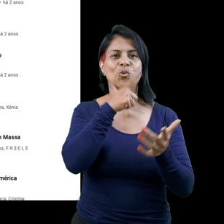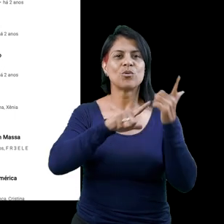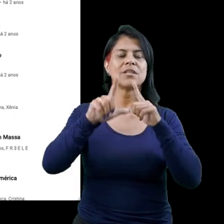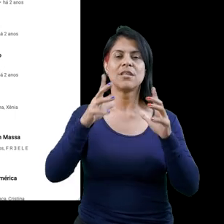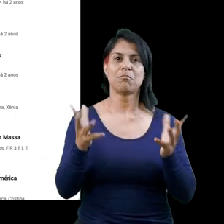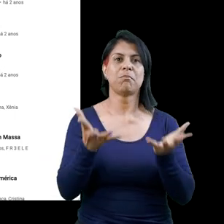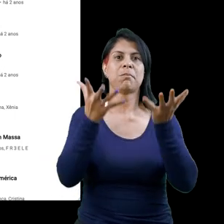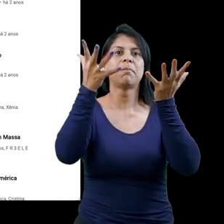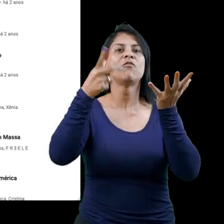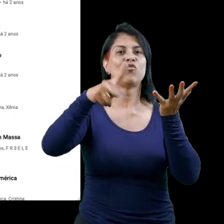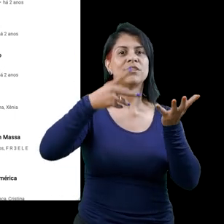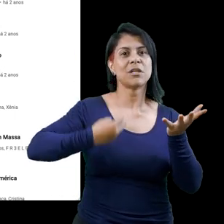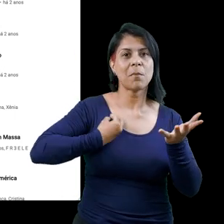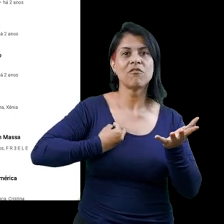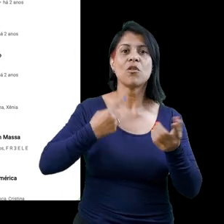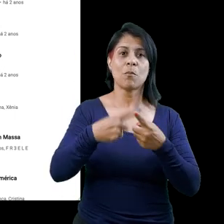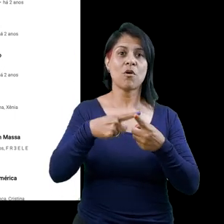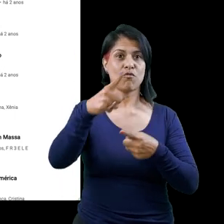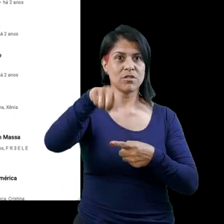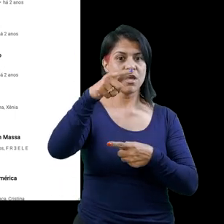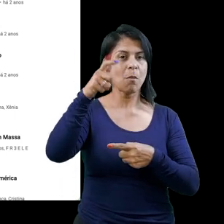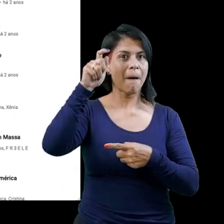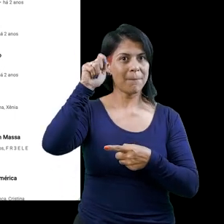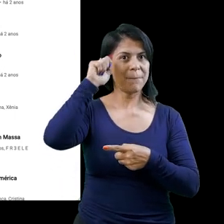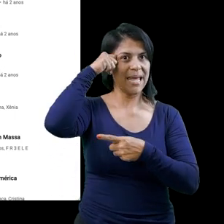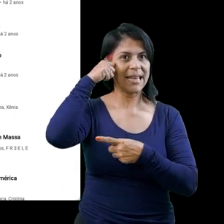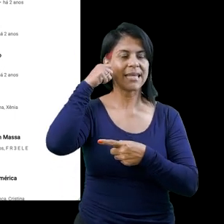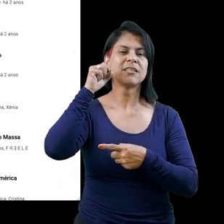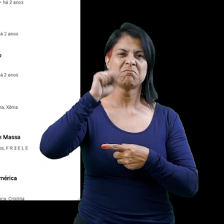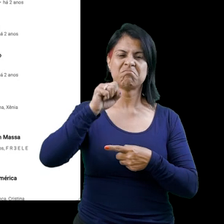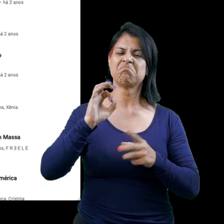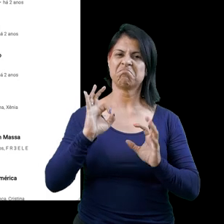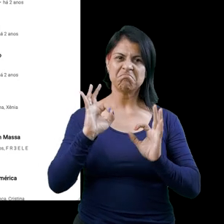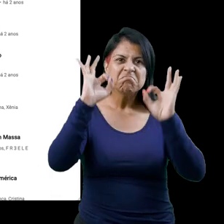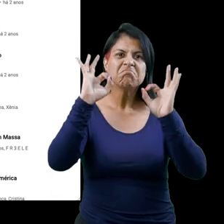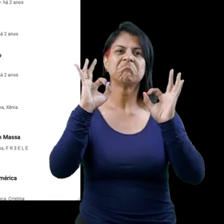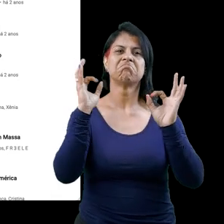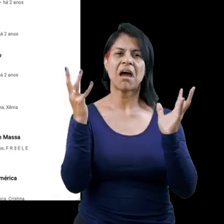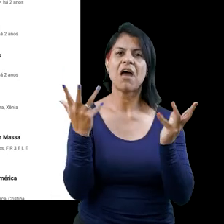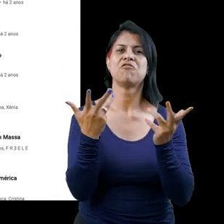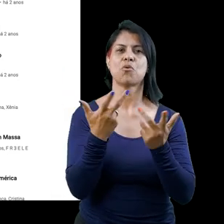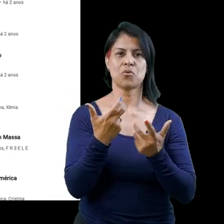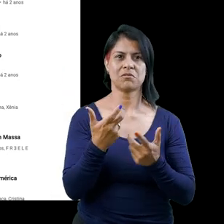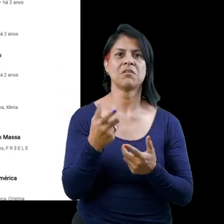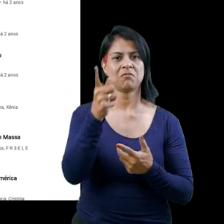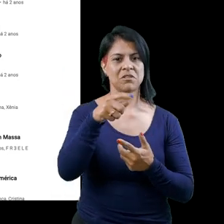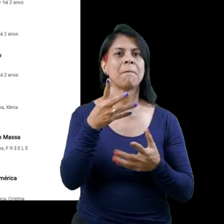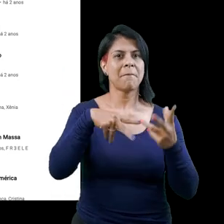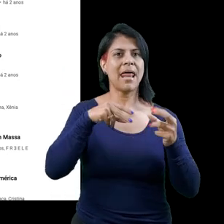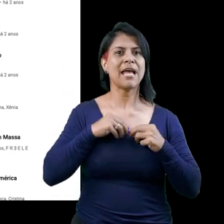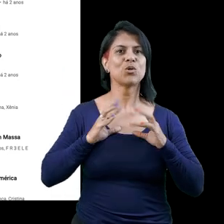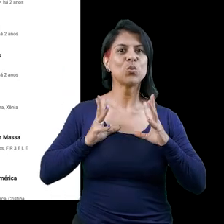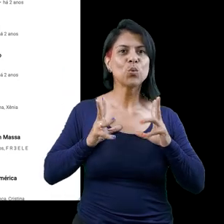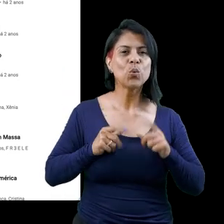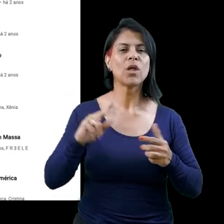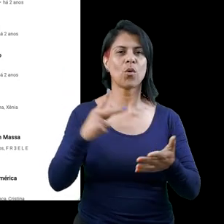assim, cada vez mais, porque você é uma preta, assim, foda, merecedora, assim, de, meu, tudo isso que tá acontecendo